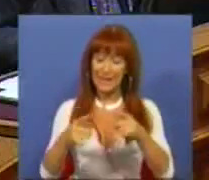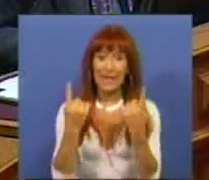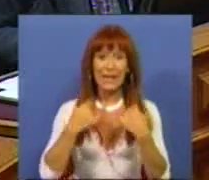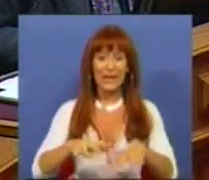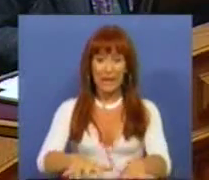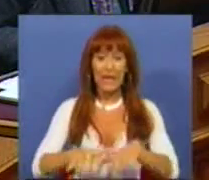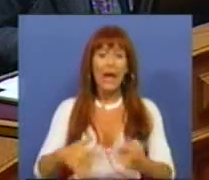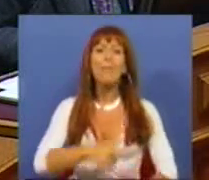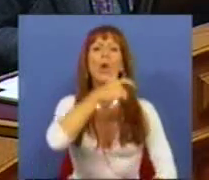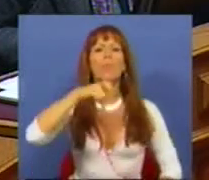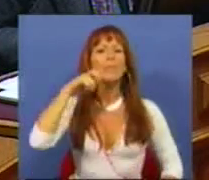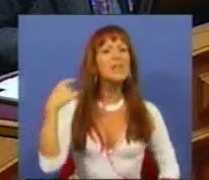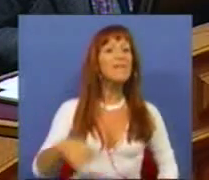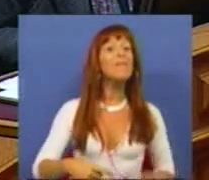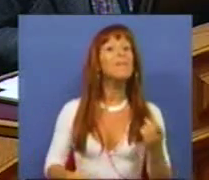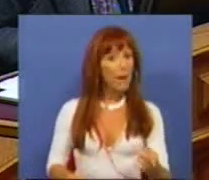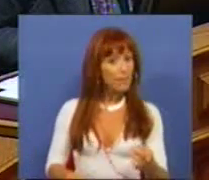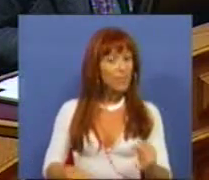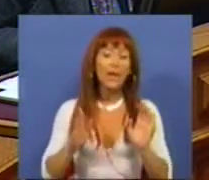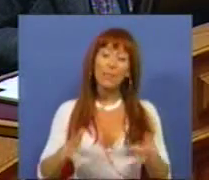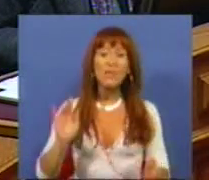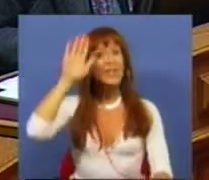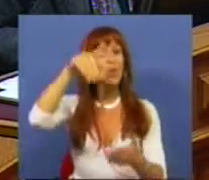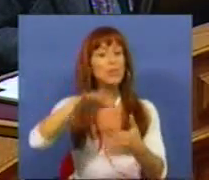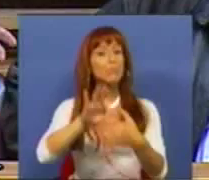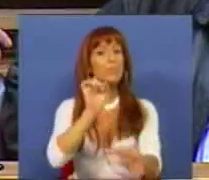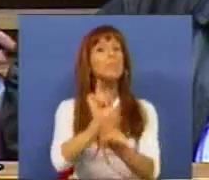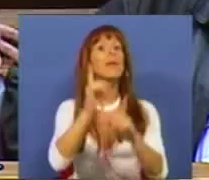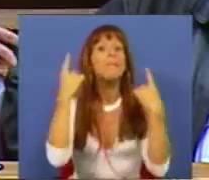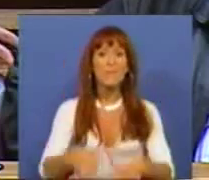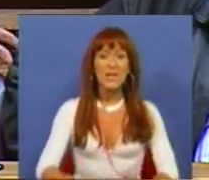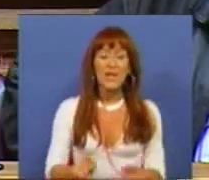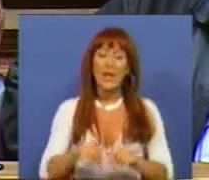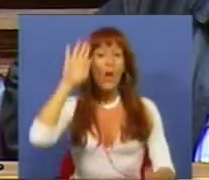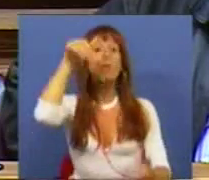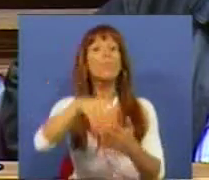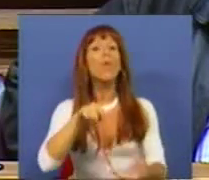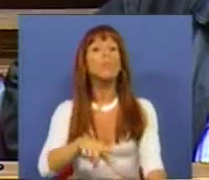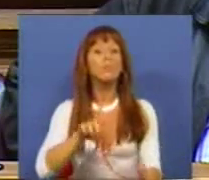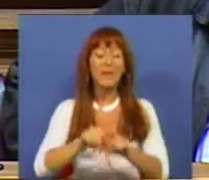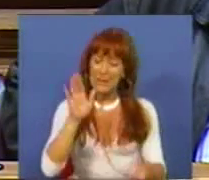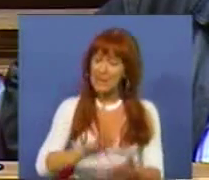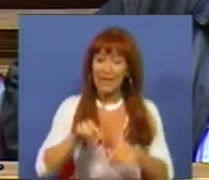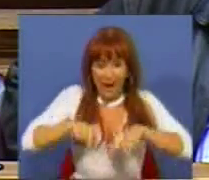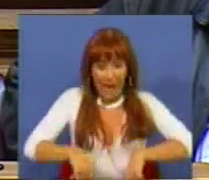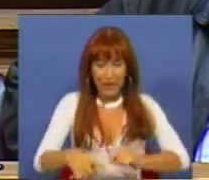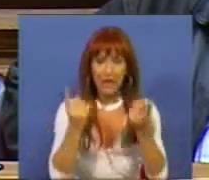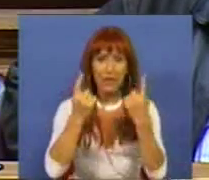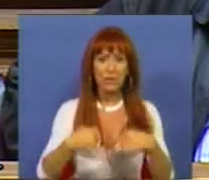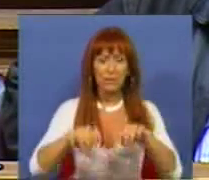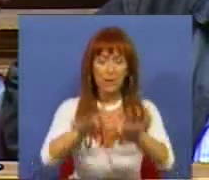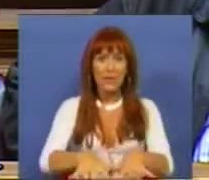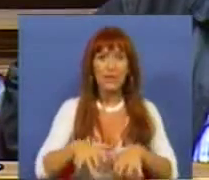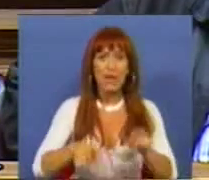Câmara tem um compromisso e desse compromisso tem que haver uma consequência. E essa consequência é que saia desta Assembleia uma lei que